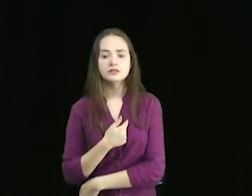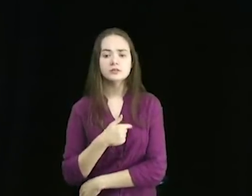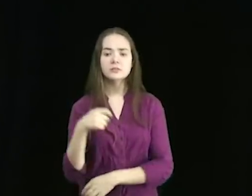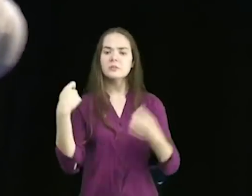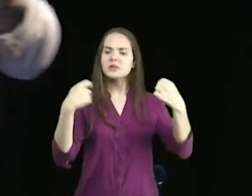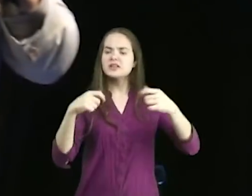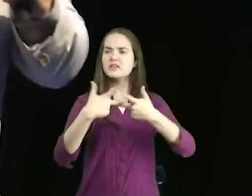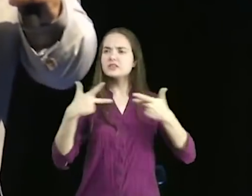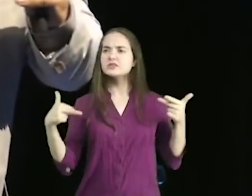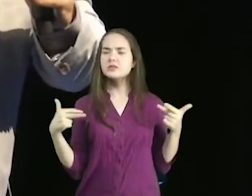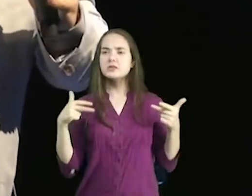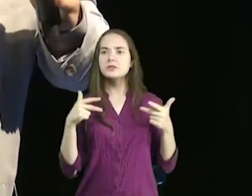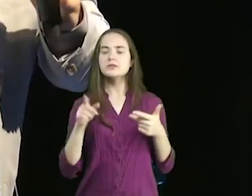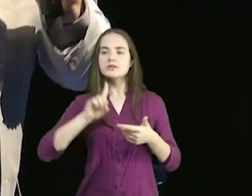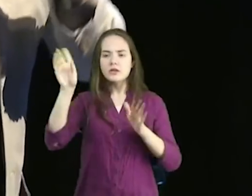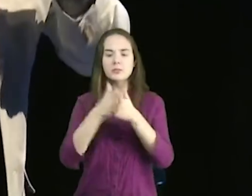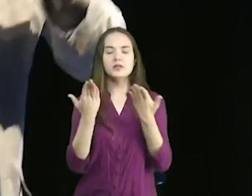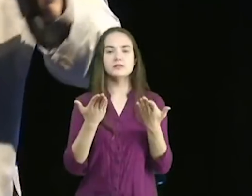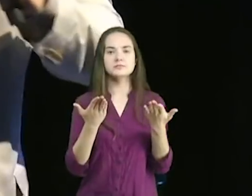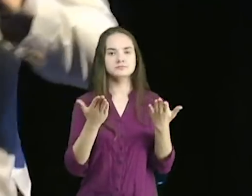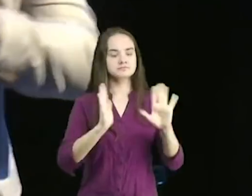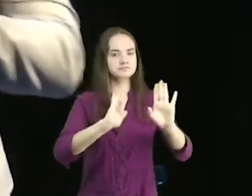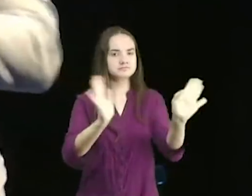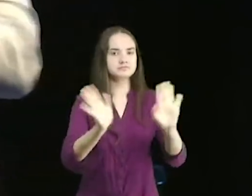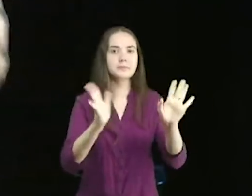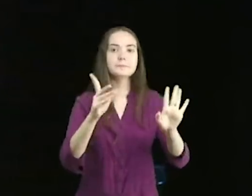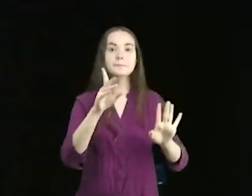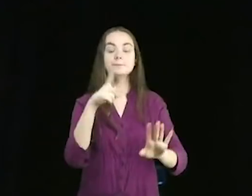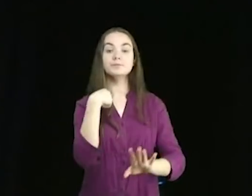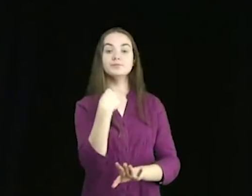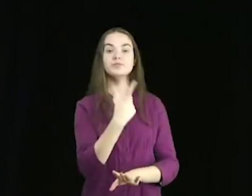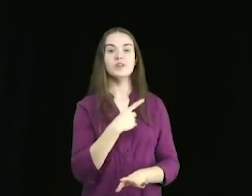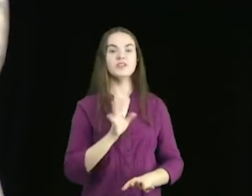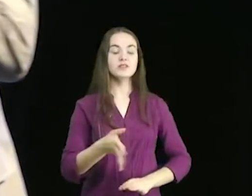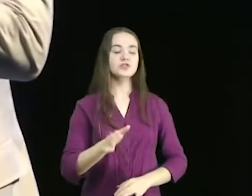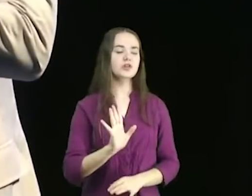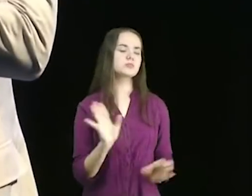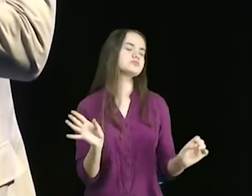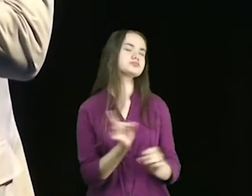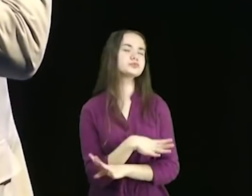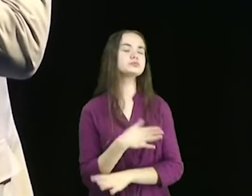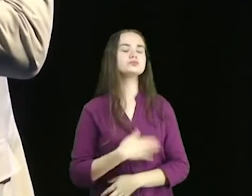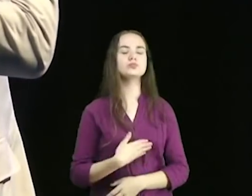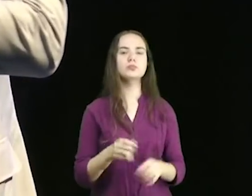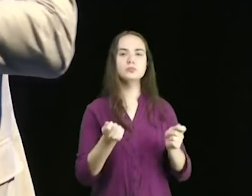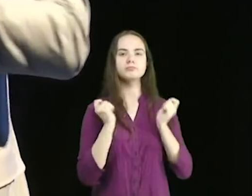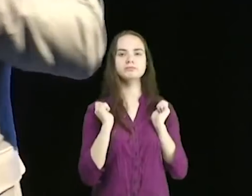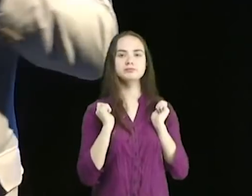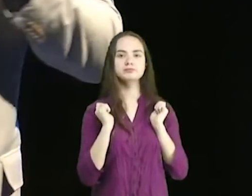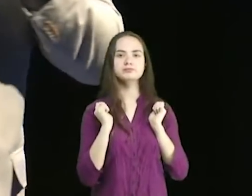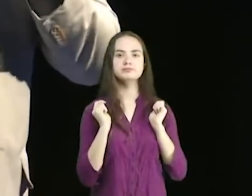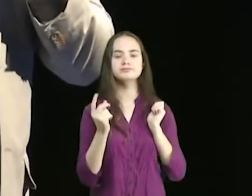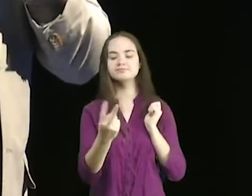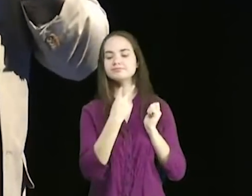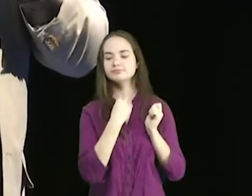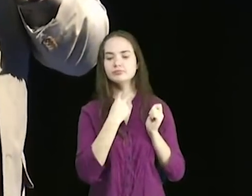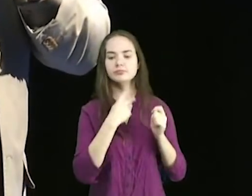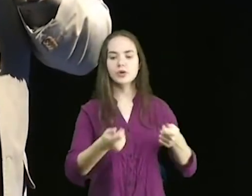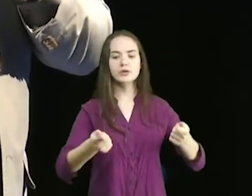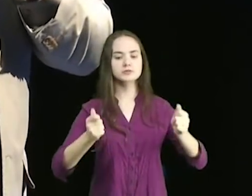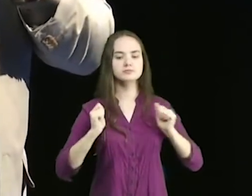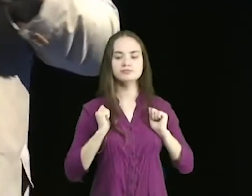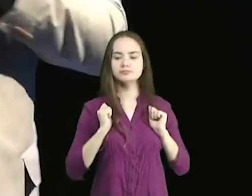recurso. Deus fez um milagre. Gente, a gente fica satisfeito, mas não pode parar aí.